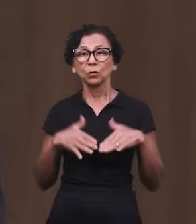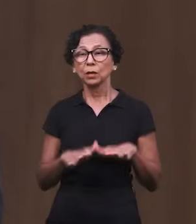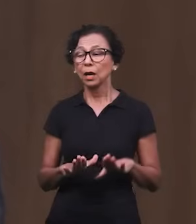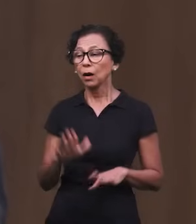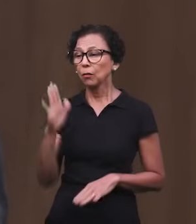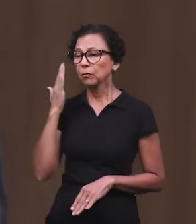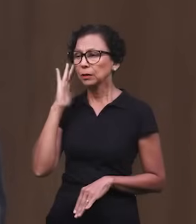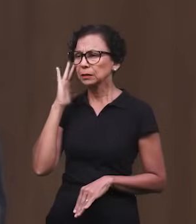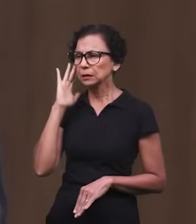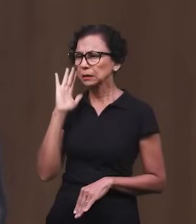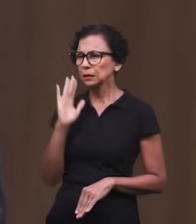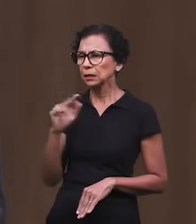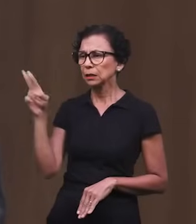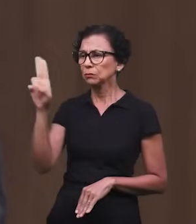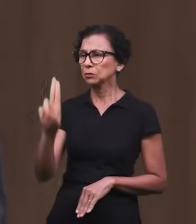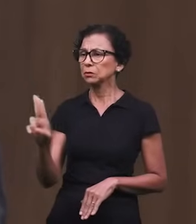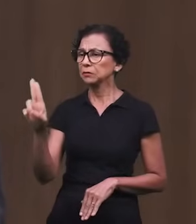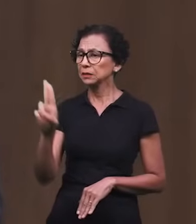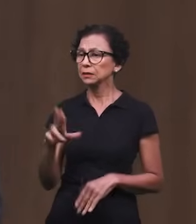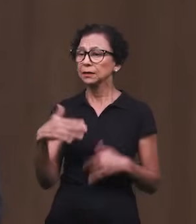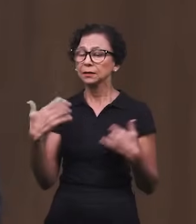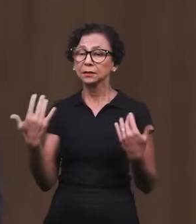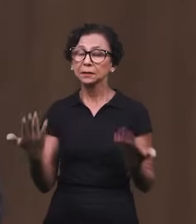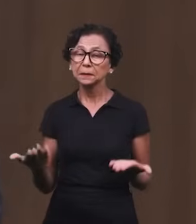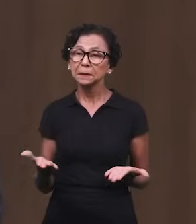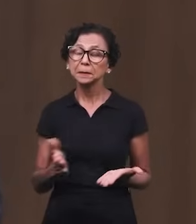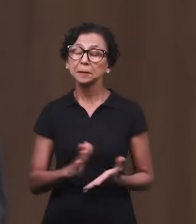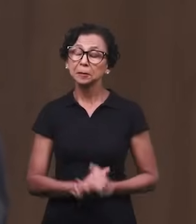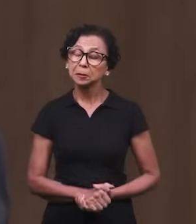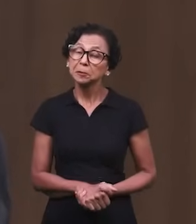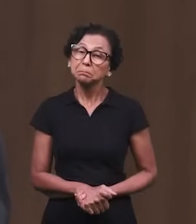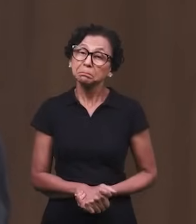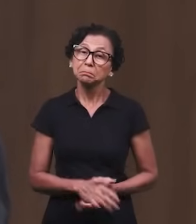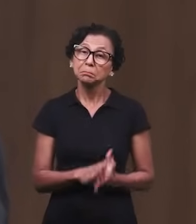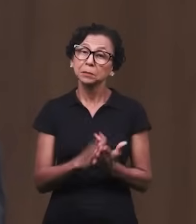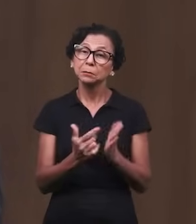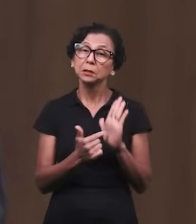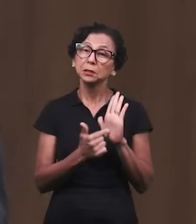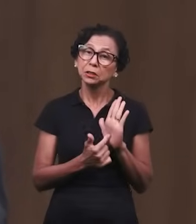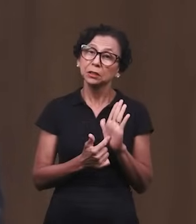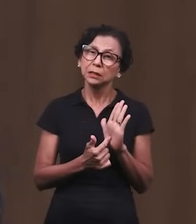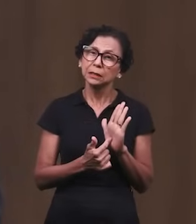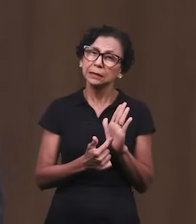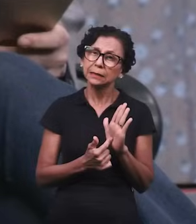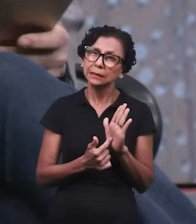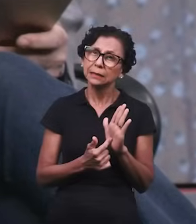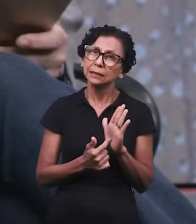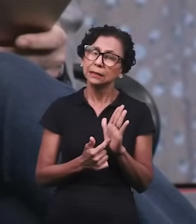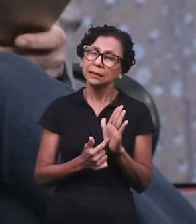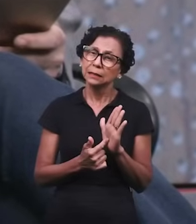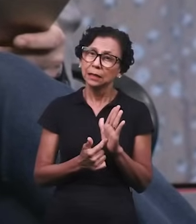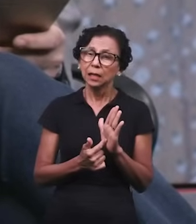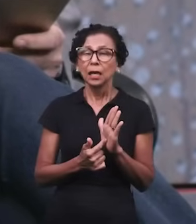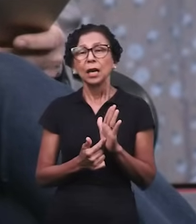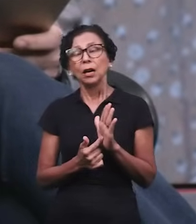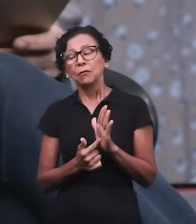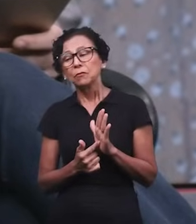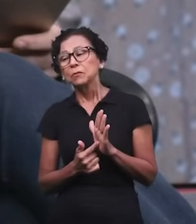tudo e retende o bem. Quer dizer, nós temos que conhecer tudo, de fato. Nós não